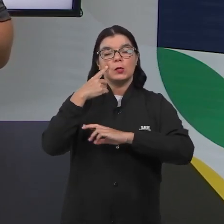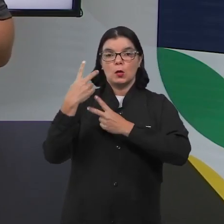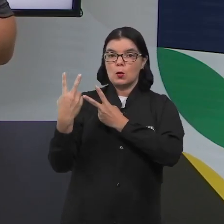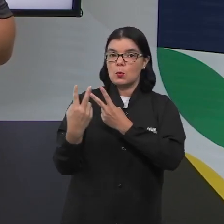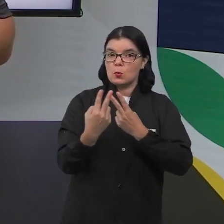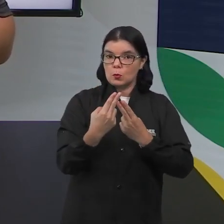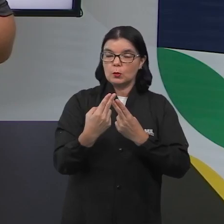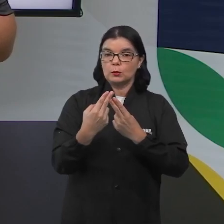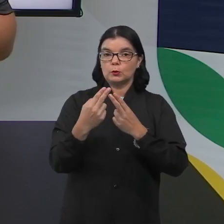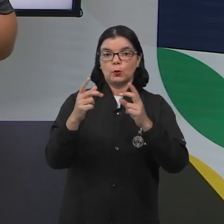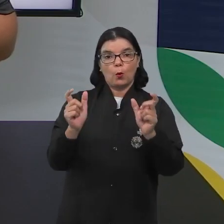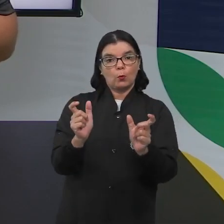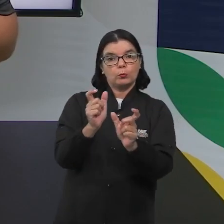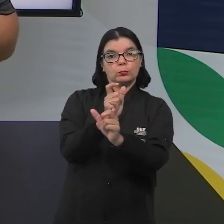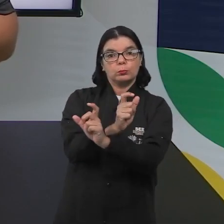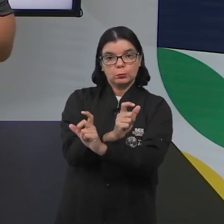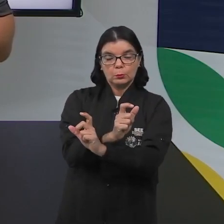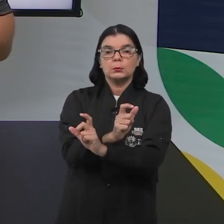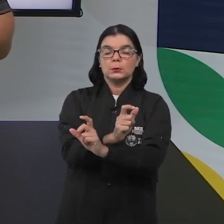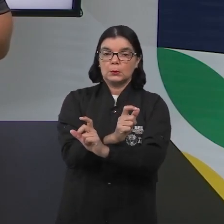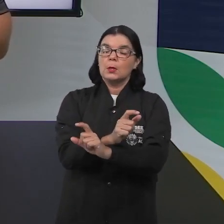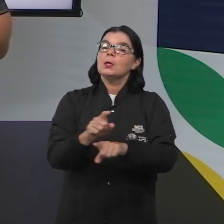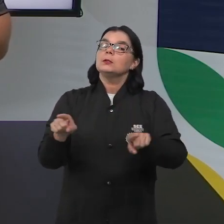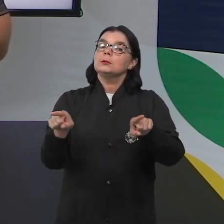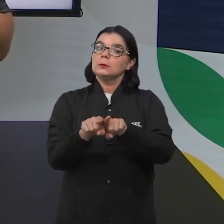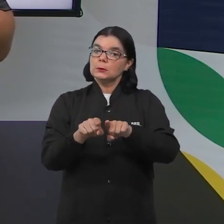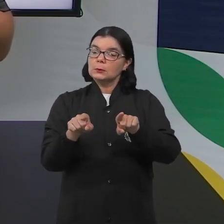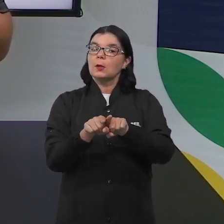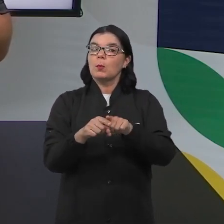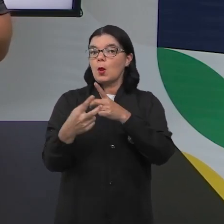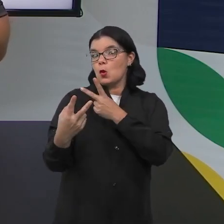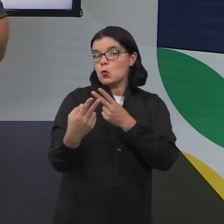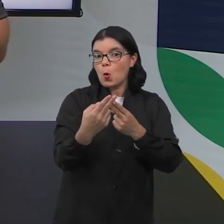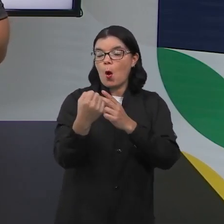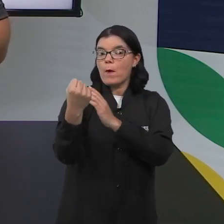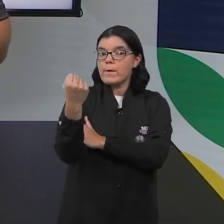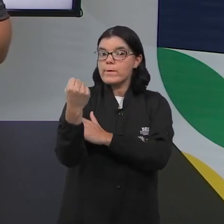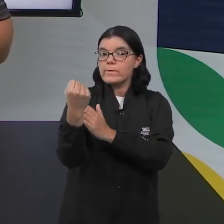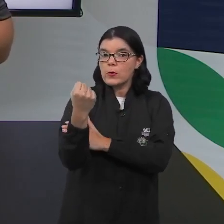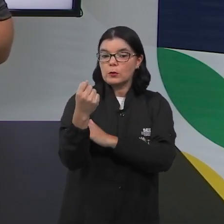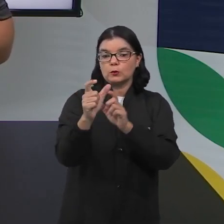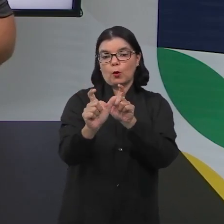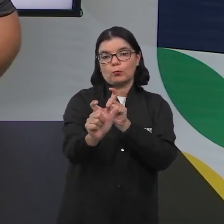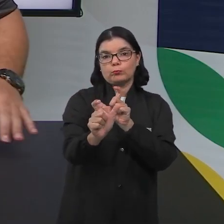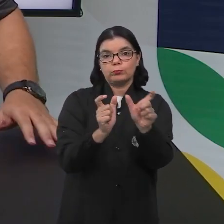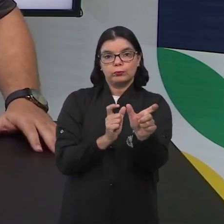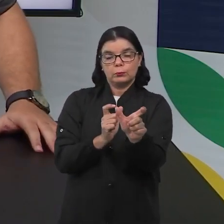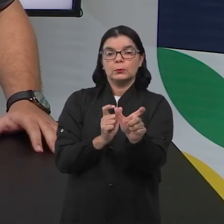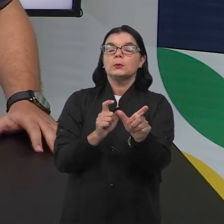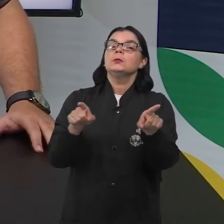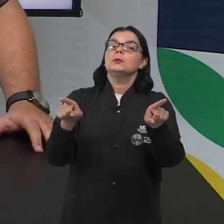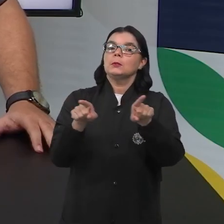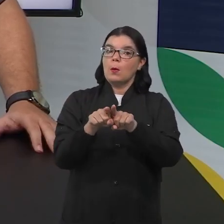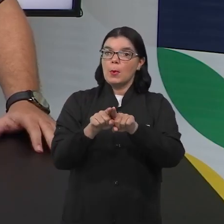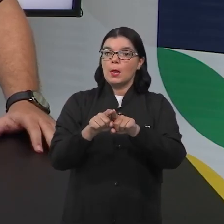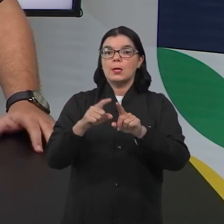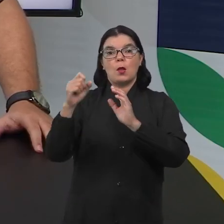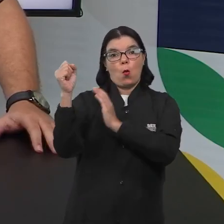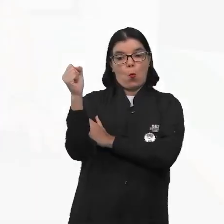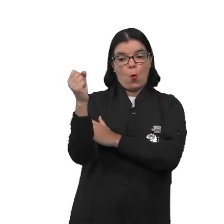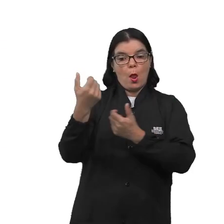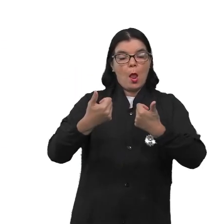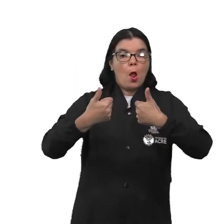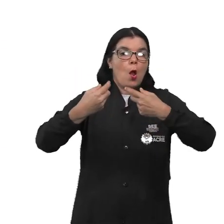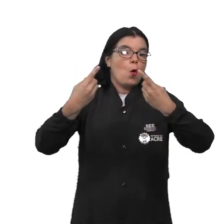porém sentidos opostos, aqui ele vai ter também essa mesma força, porém em sentido oposto. Uma vez que esse sentido é contra o